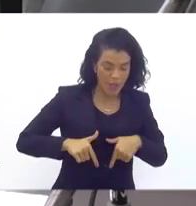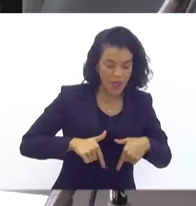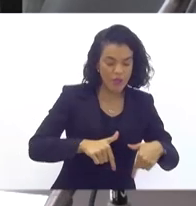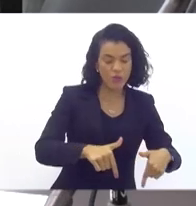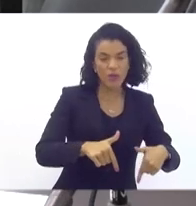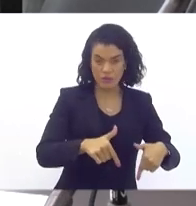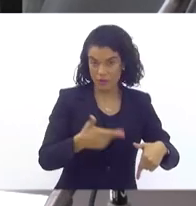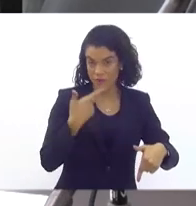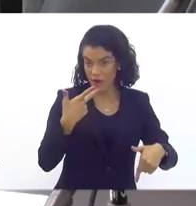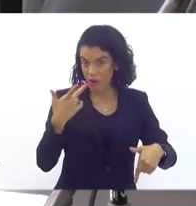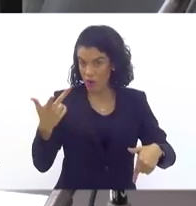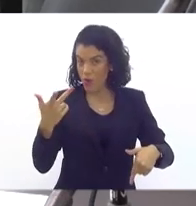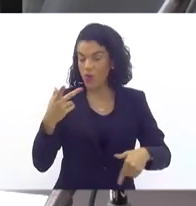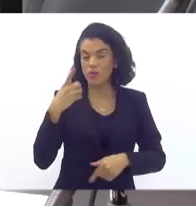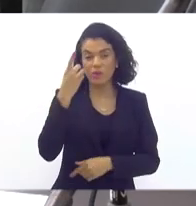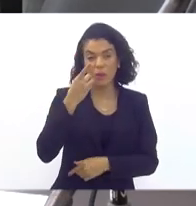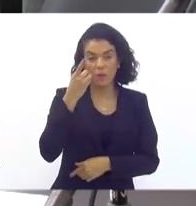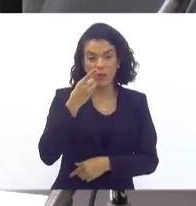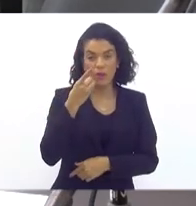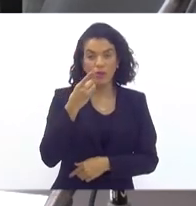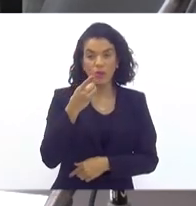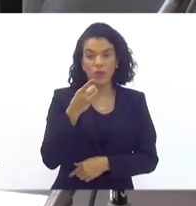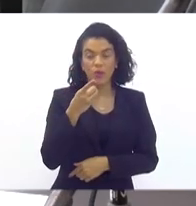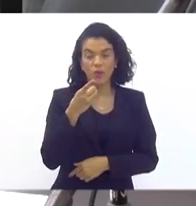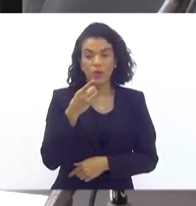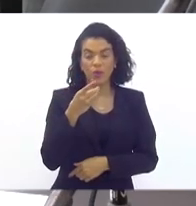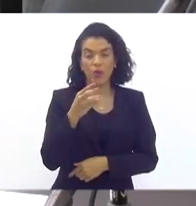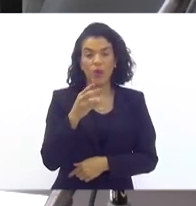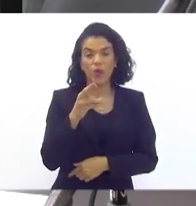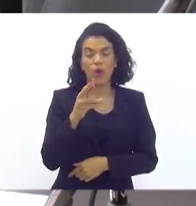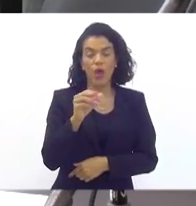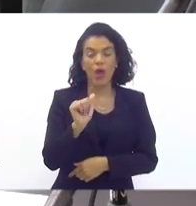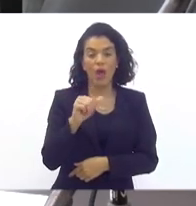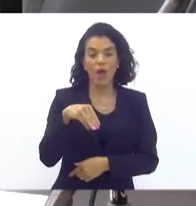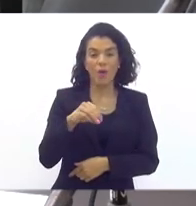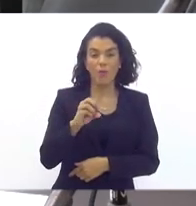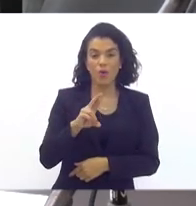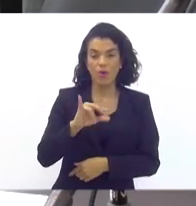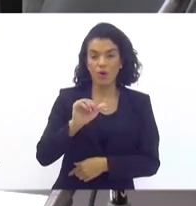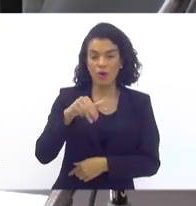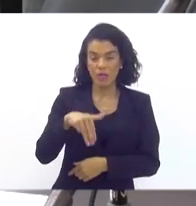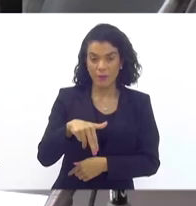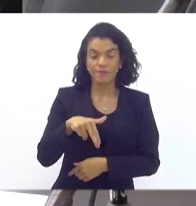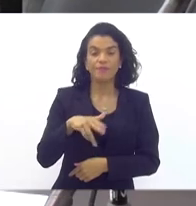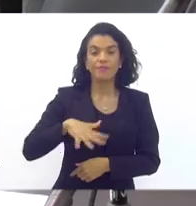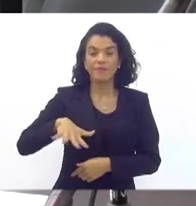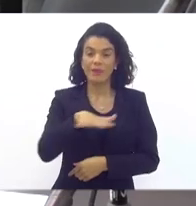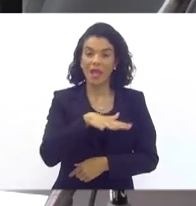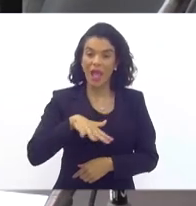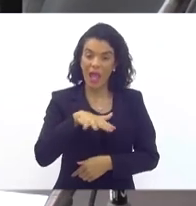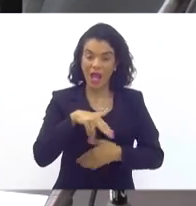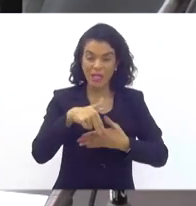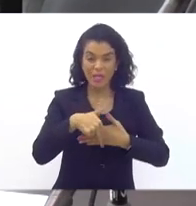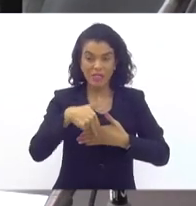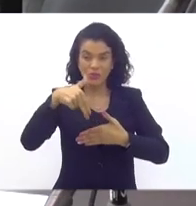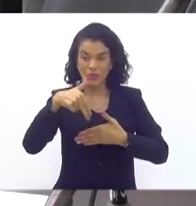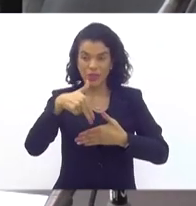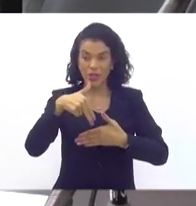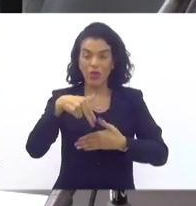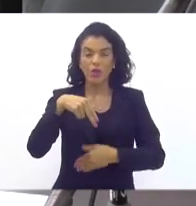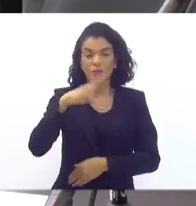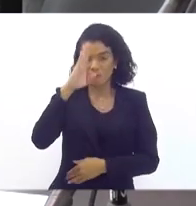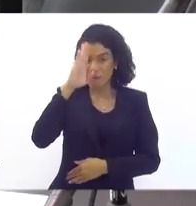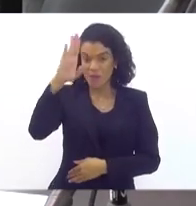como bem disso nosso querido Deputado Amorim é na área da zona norte precisamente